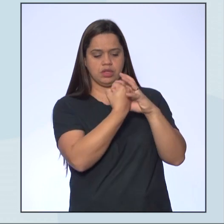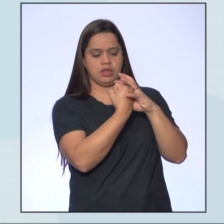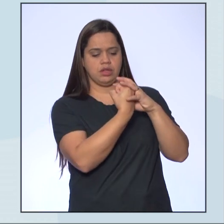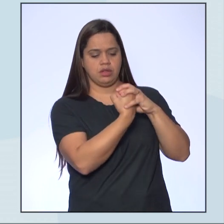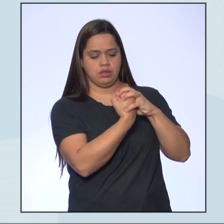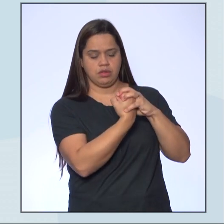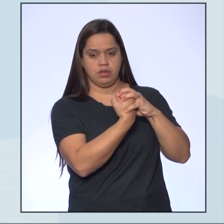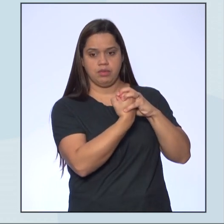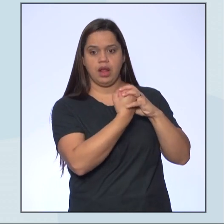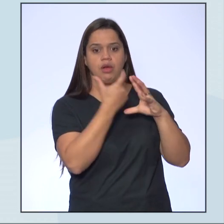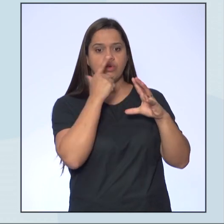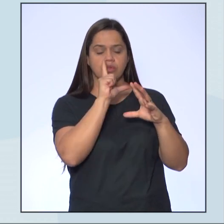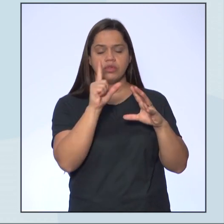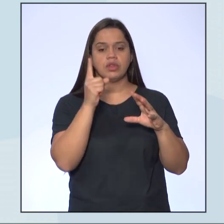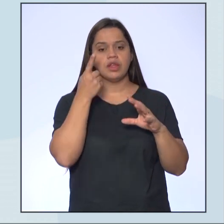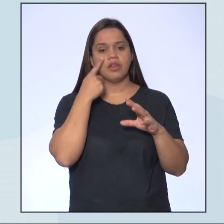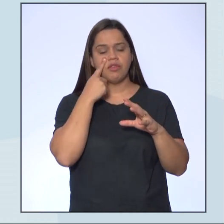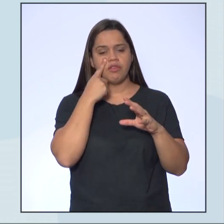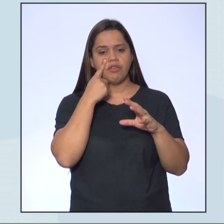é? Como a imagem nos